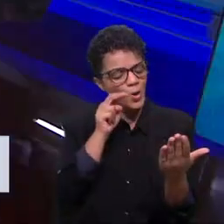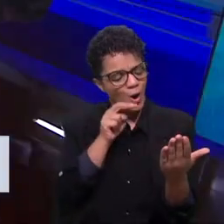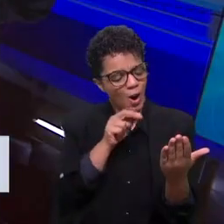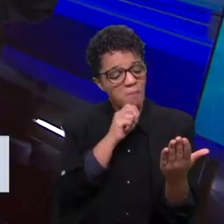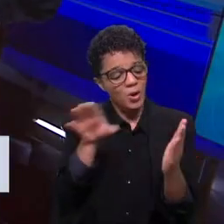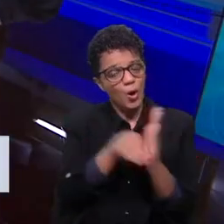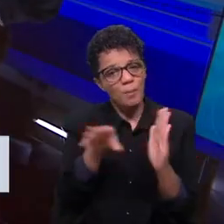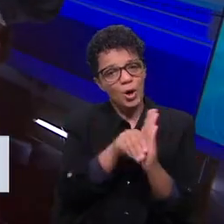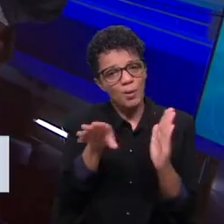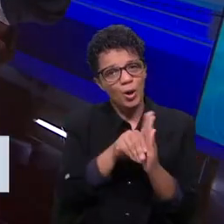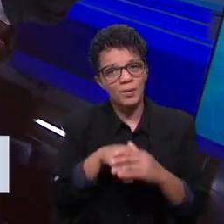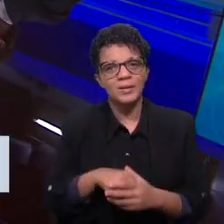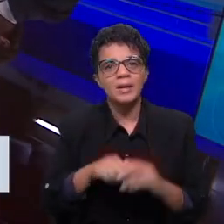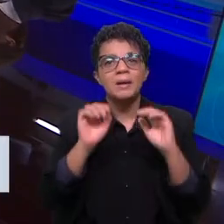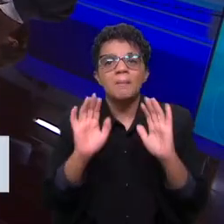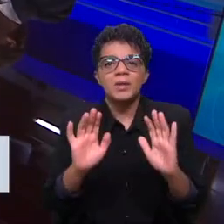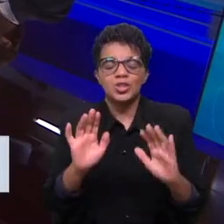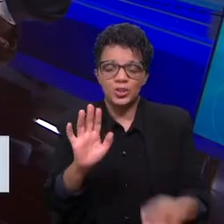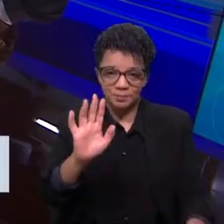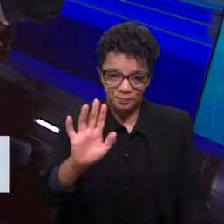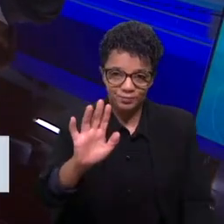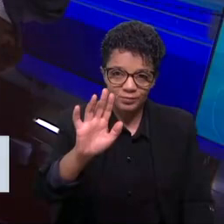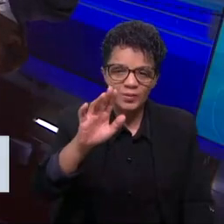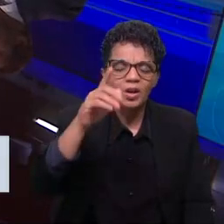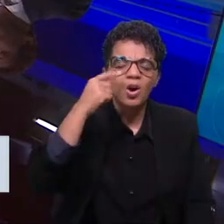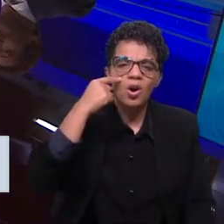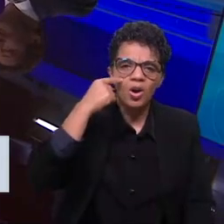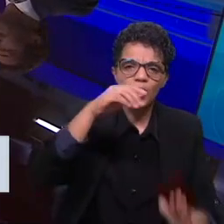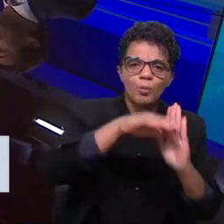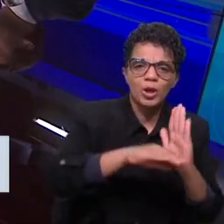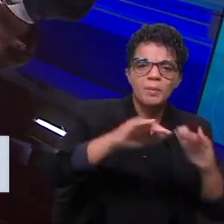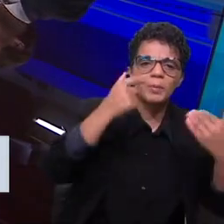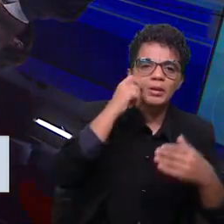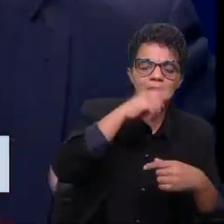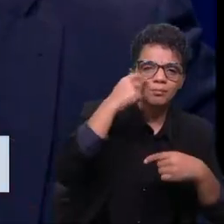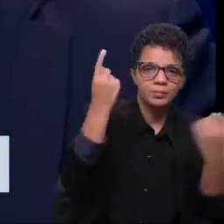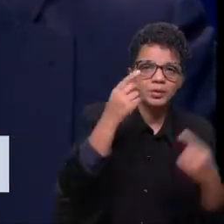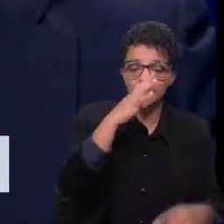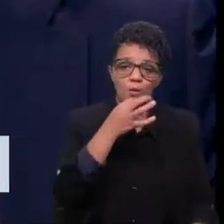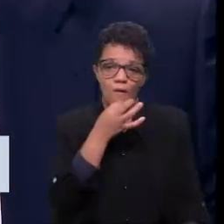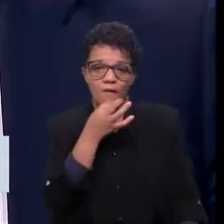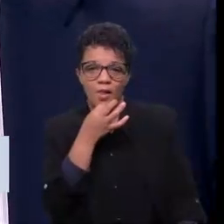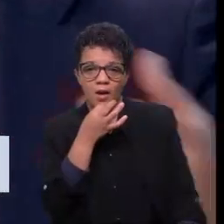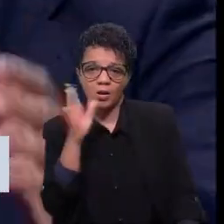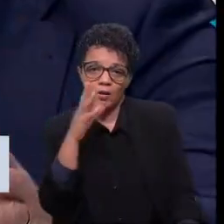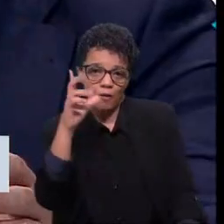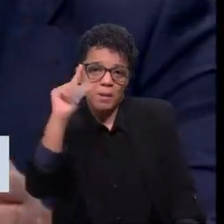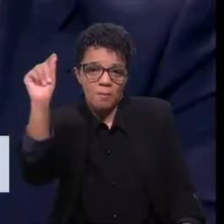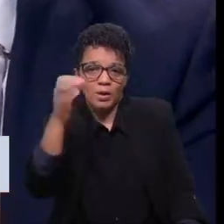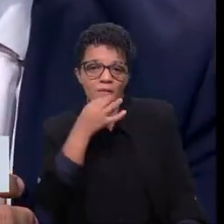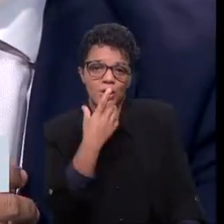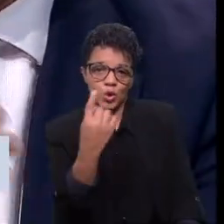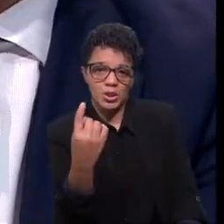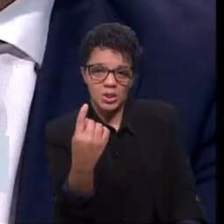foi copiado 20.000 milhões mas é que sabe quem é que apresentou o programa primeiro não se eu não puder falar bom então eu voume embora e o luí fala